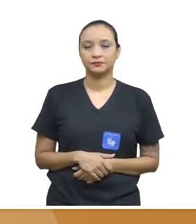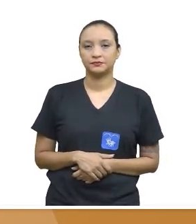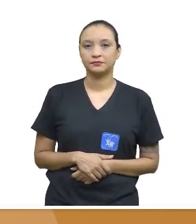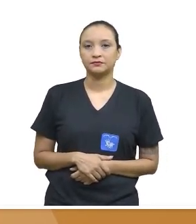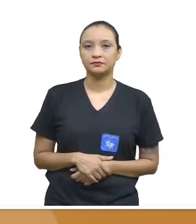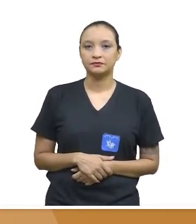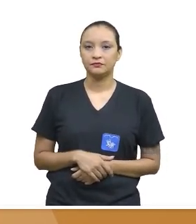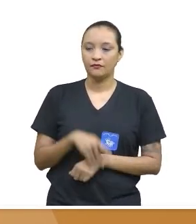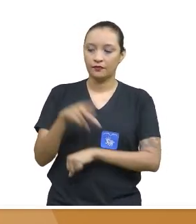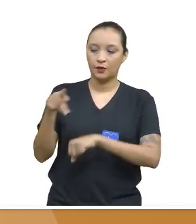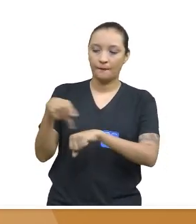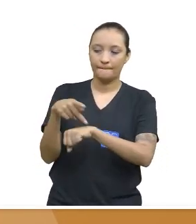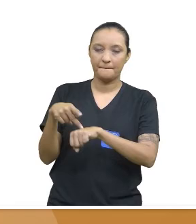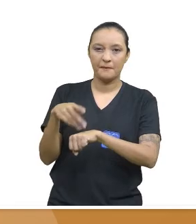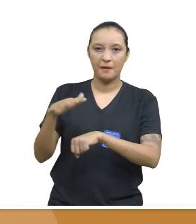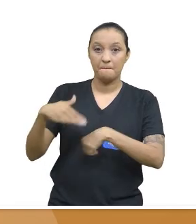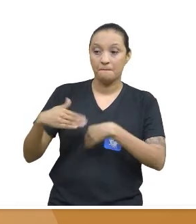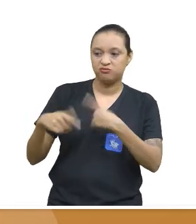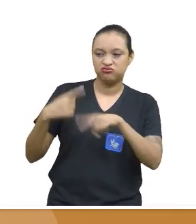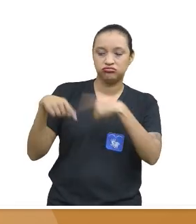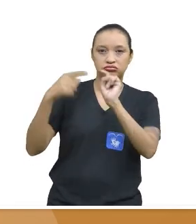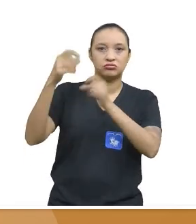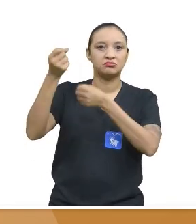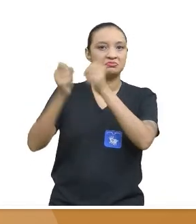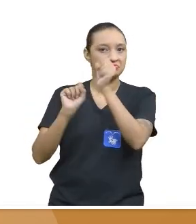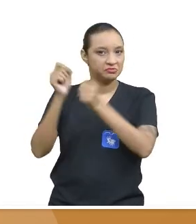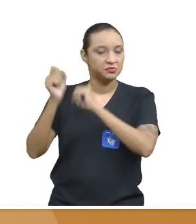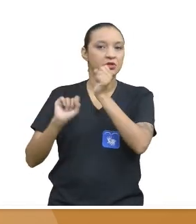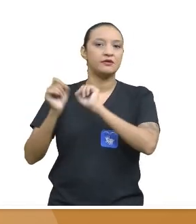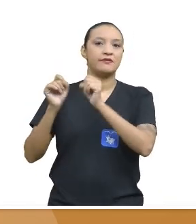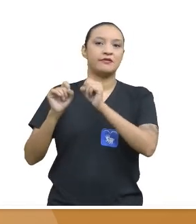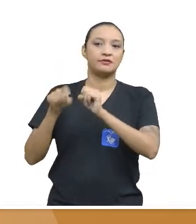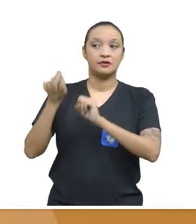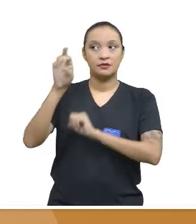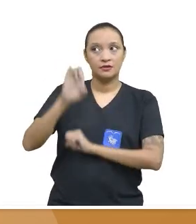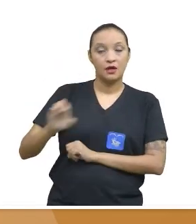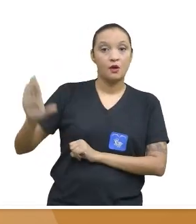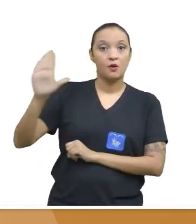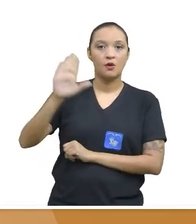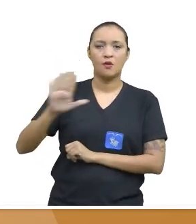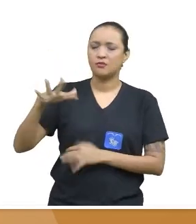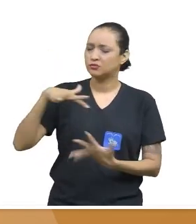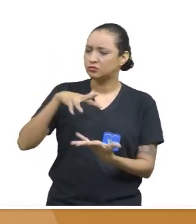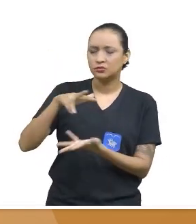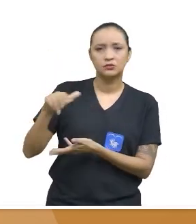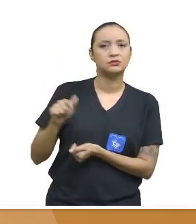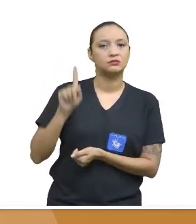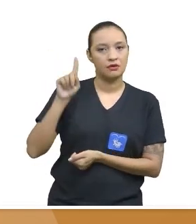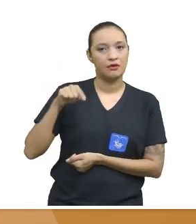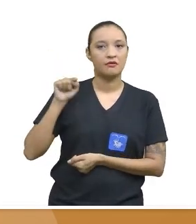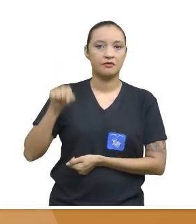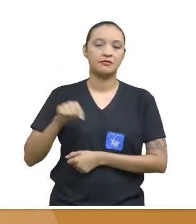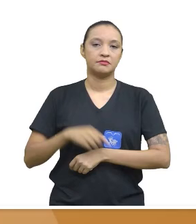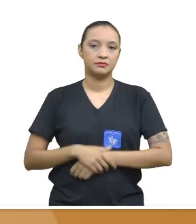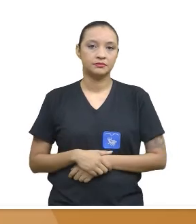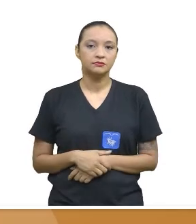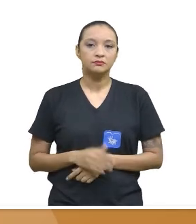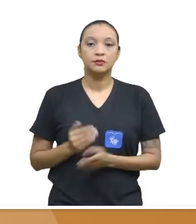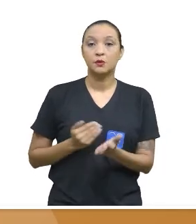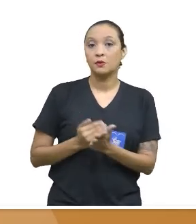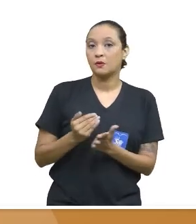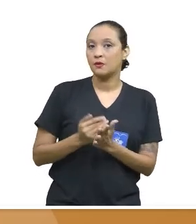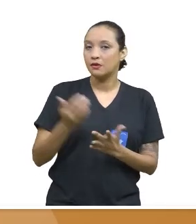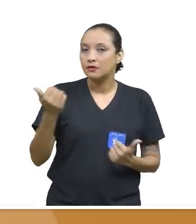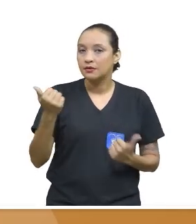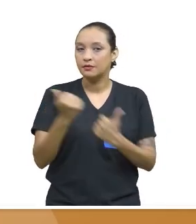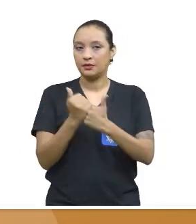nação mais industrializada do mundo, a nação mais industrializada da Europa, e eles vão começar a apoiar os